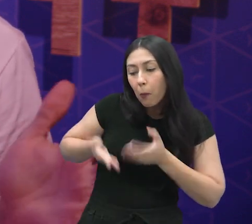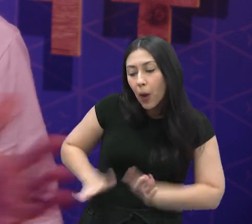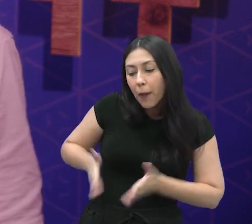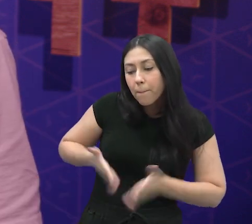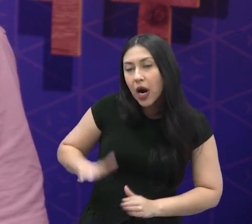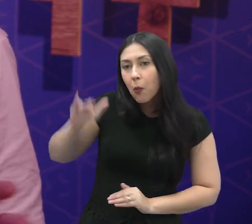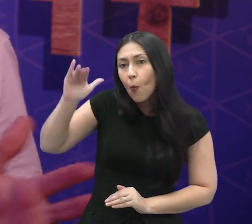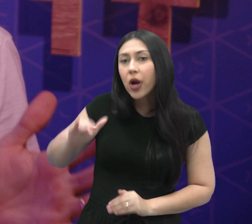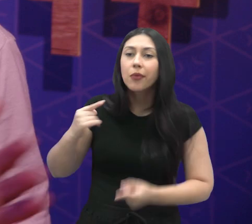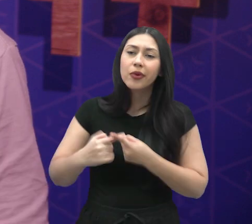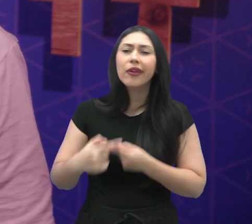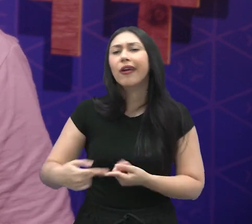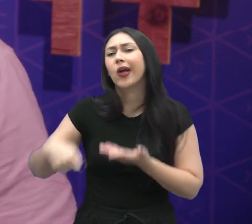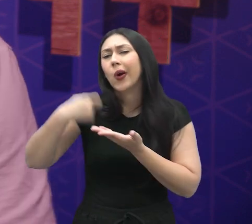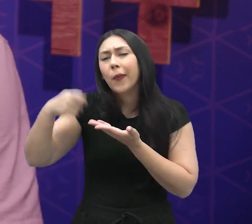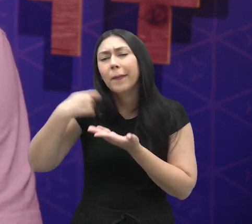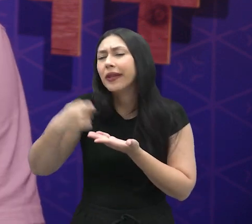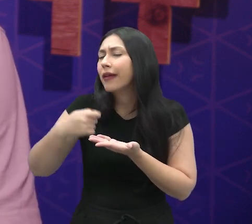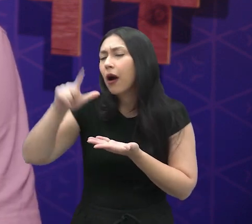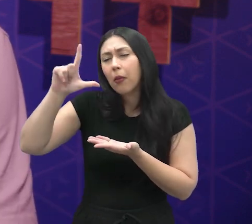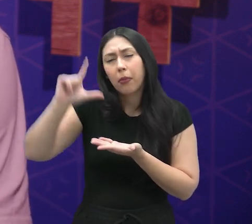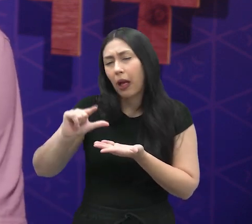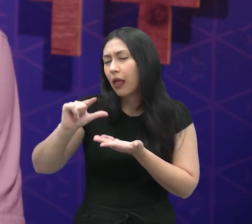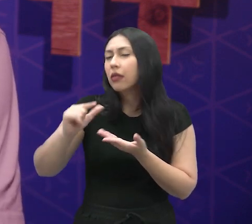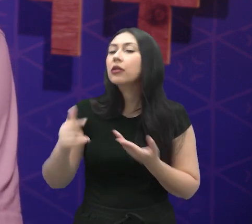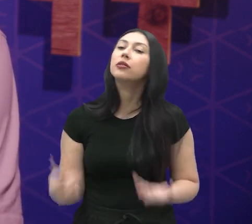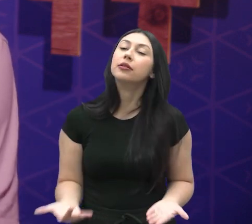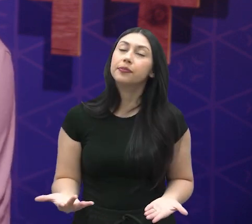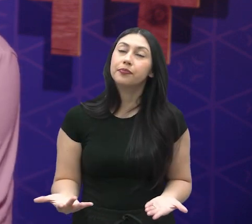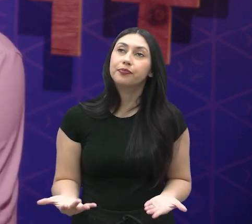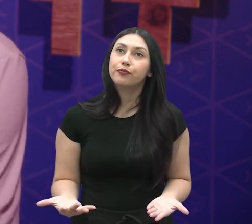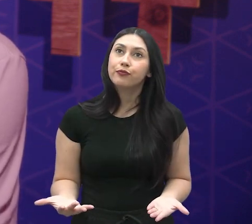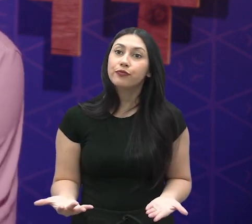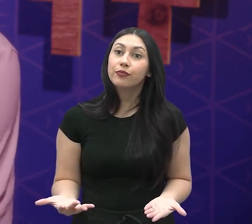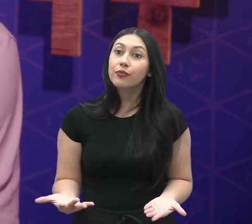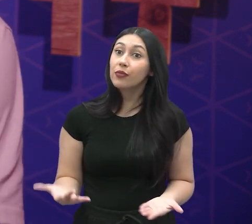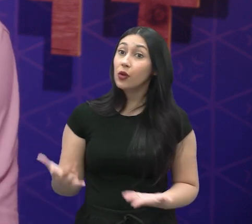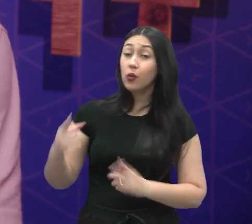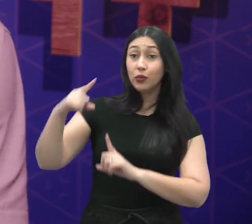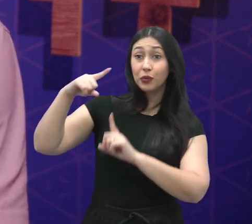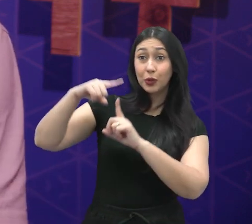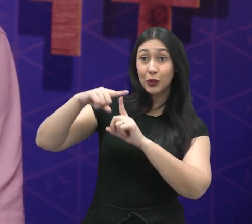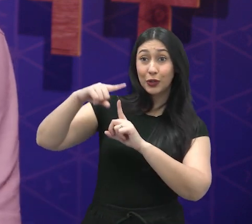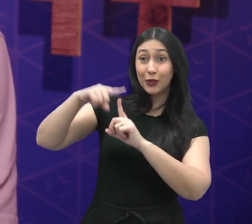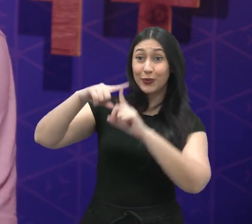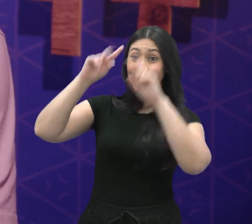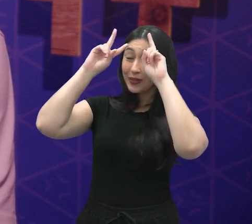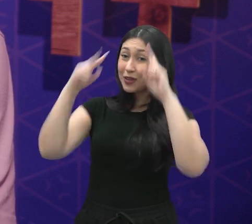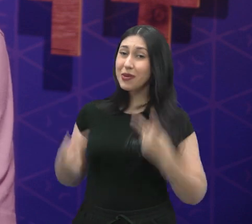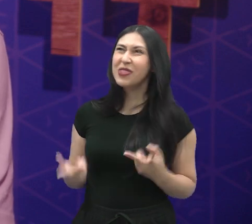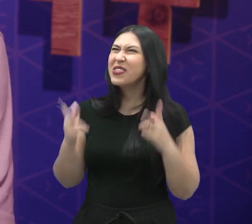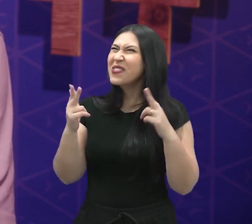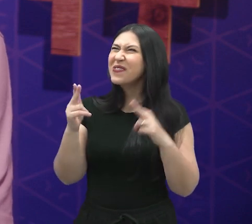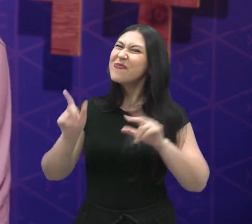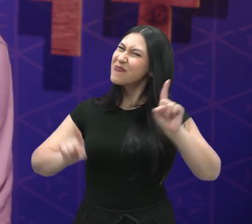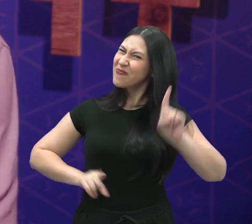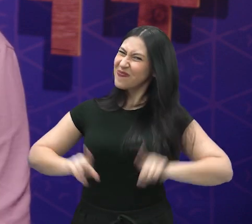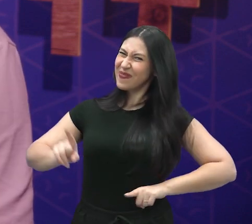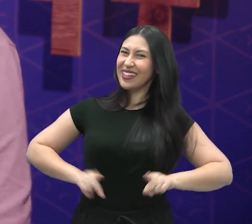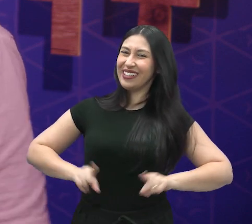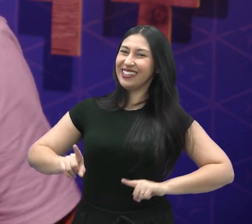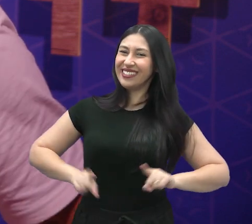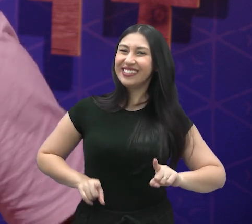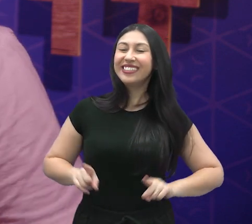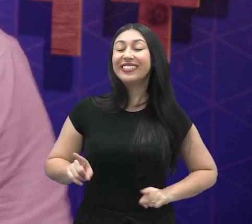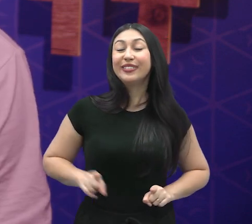menor, precisava de menos comida e tudo mais. Então, isso era um gênero, eram os nossos primos